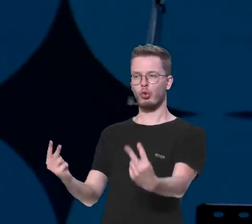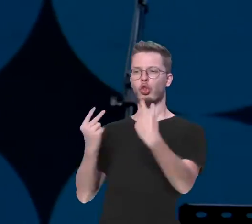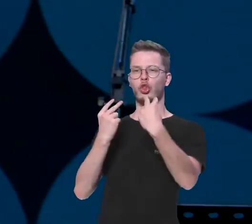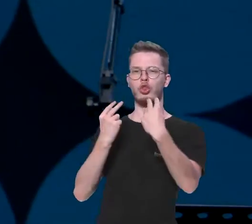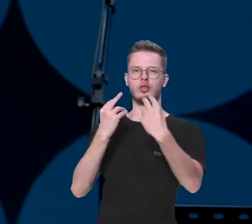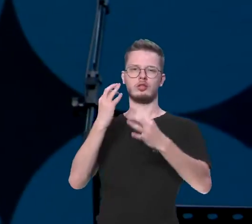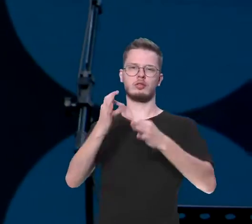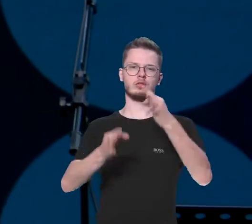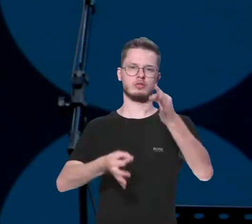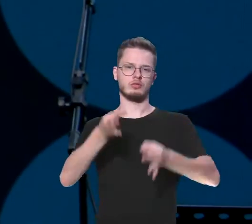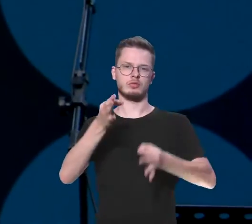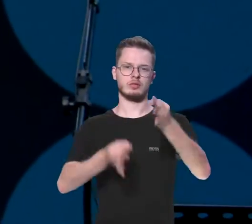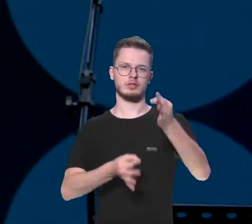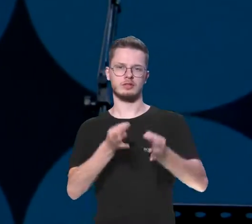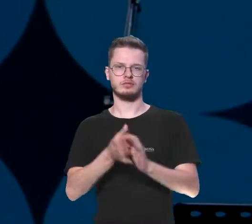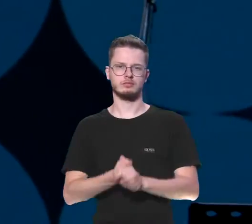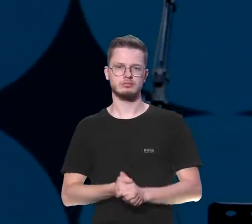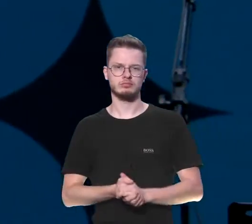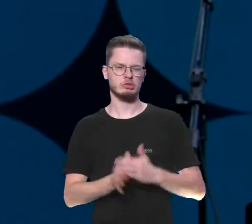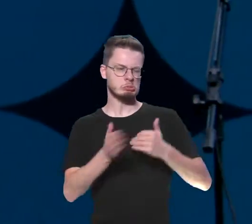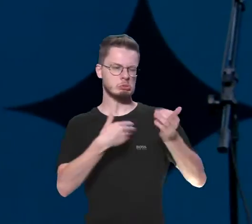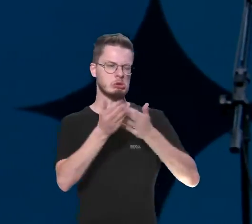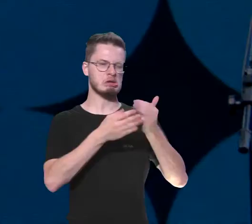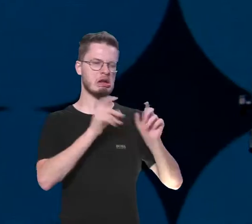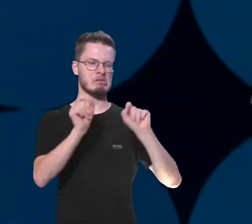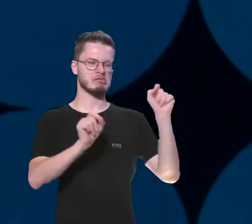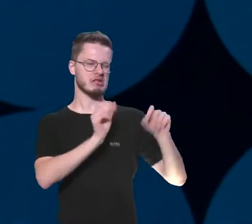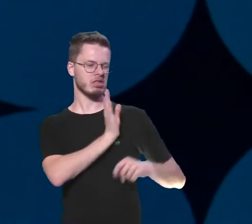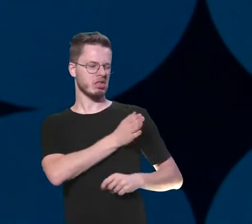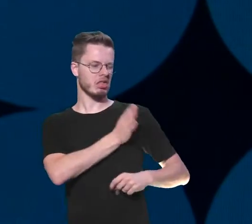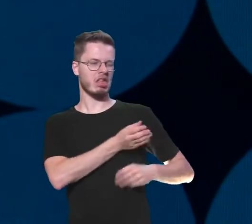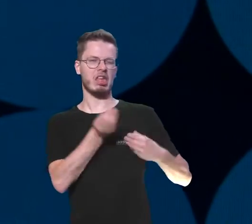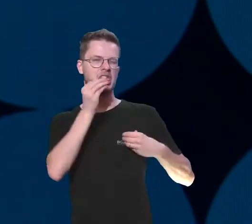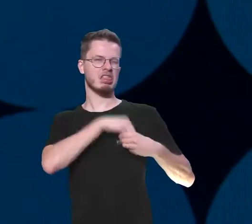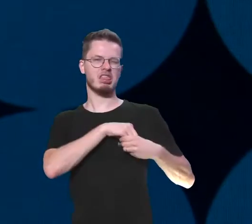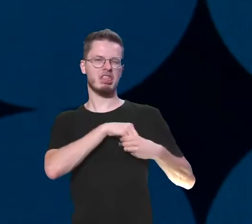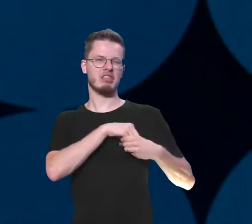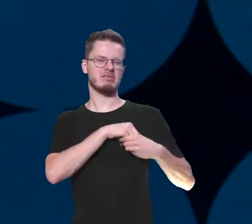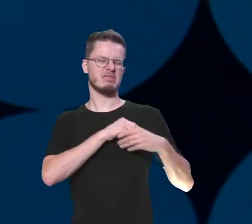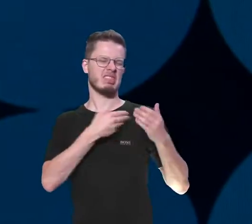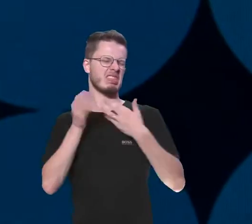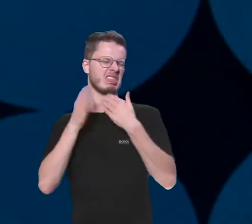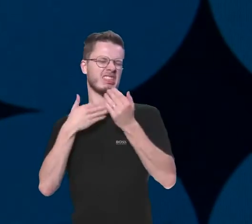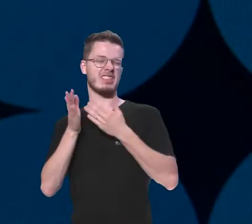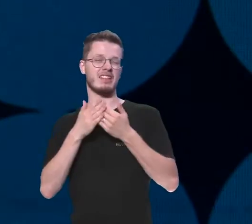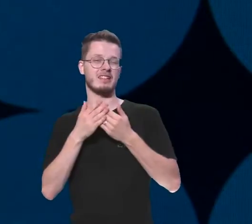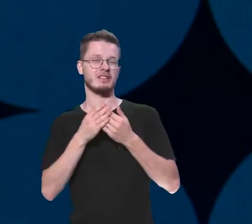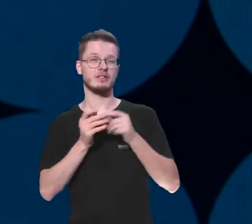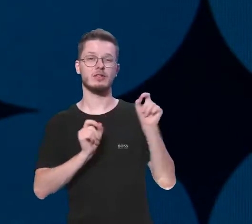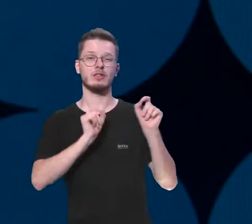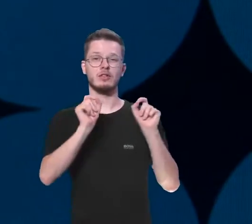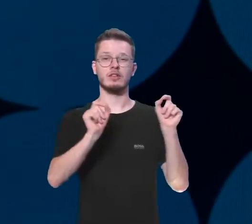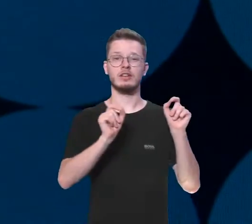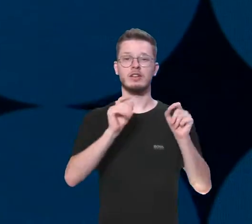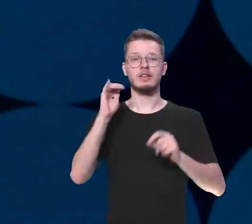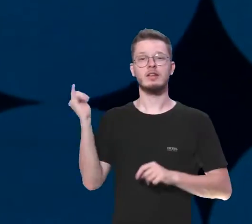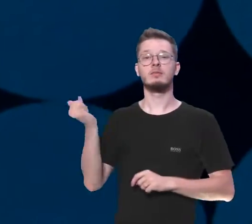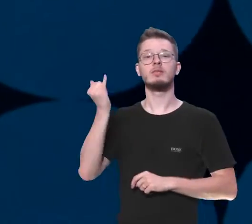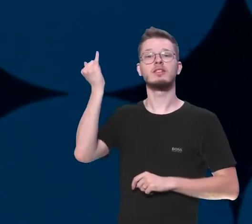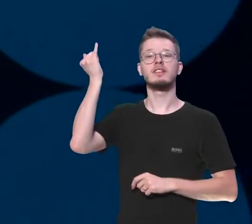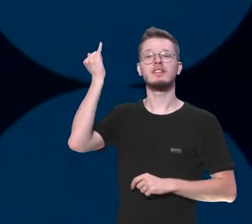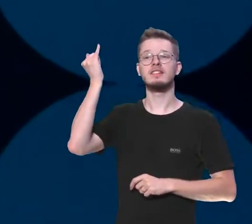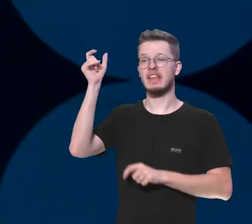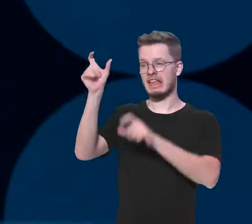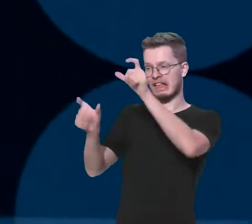deles, o que importava era se os outros estavam vendo se eu estava acertando ou não. E aqui Jesus, ele